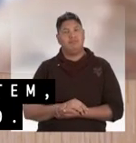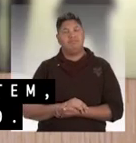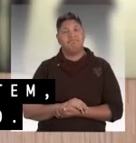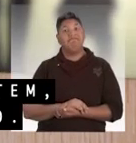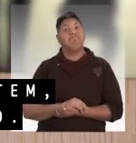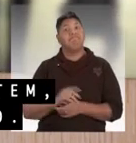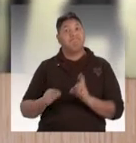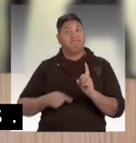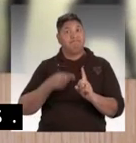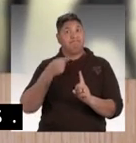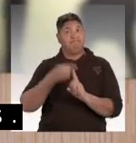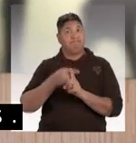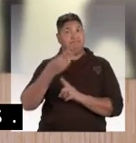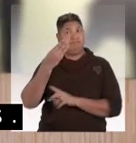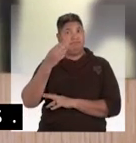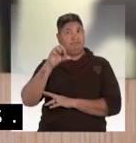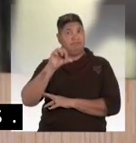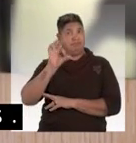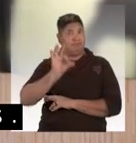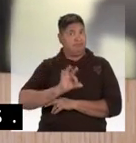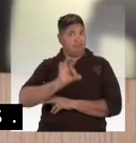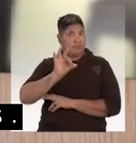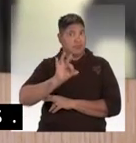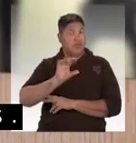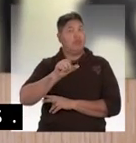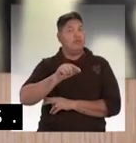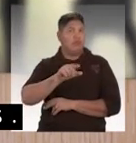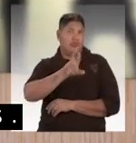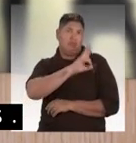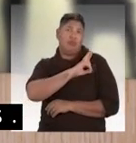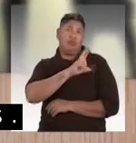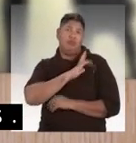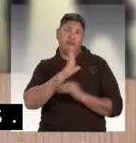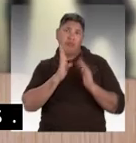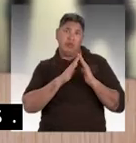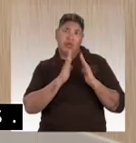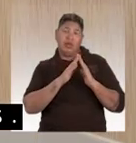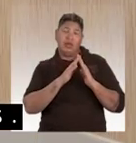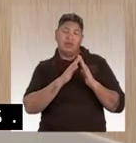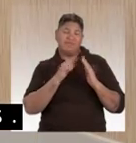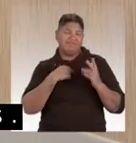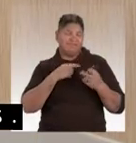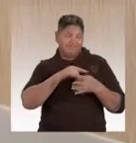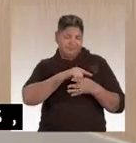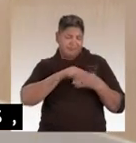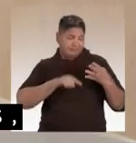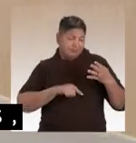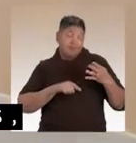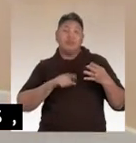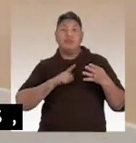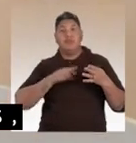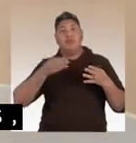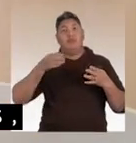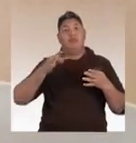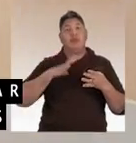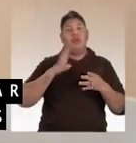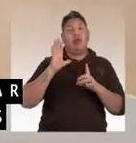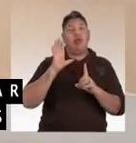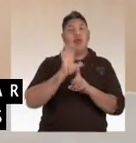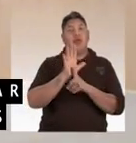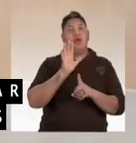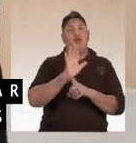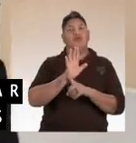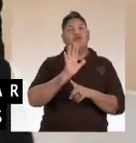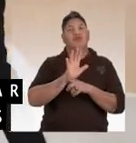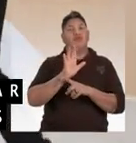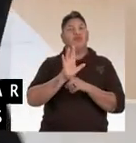filho. Além disso, 39% delas chefiam lares. Diante desses dados, o MPT busca